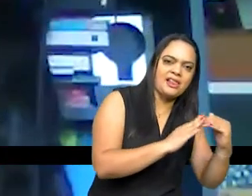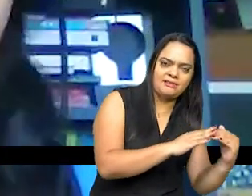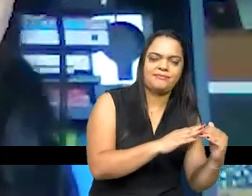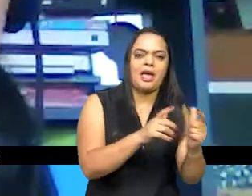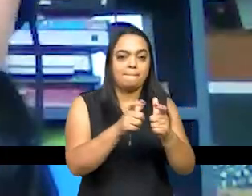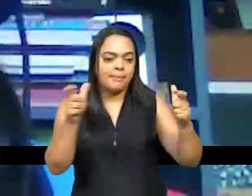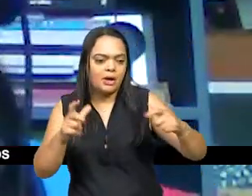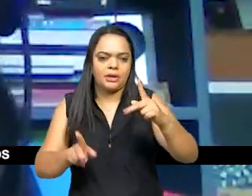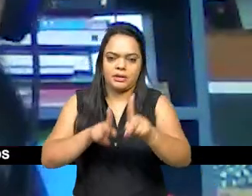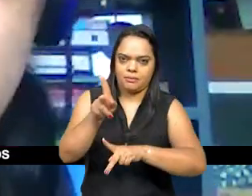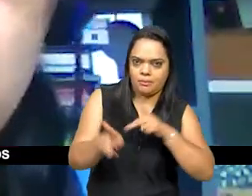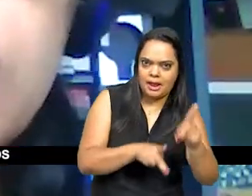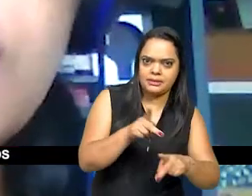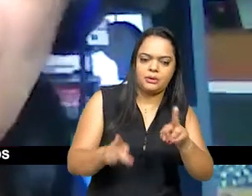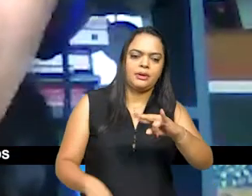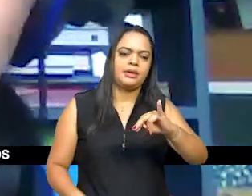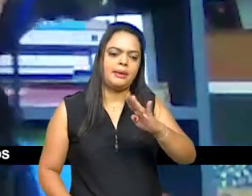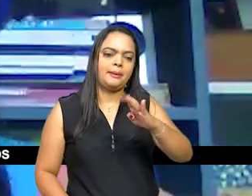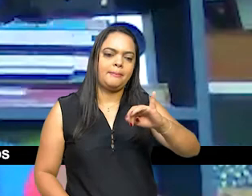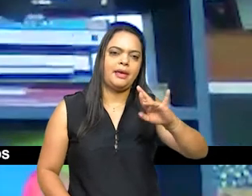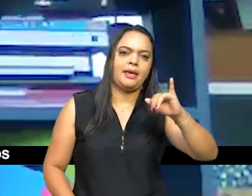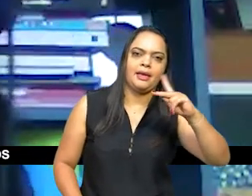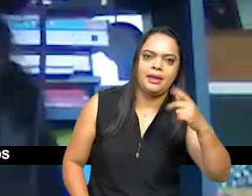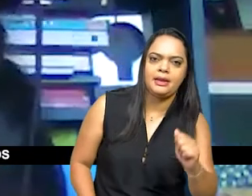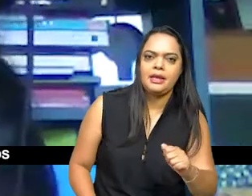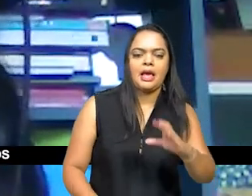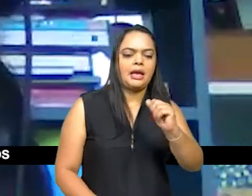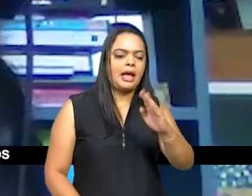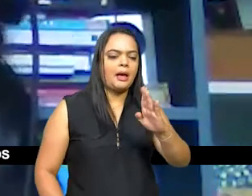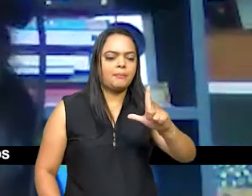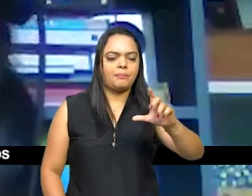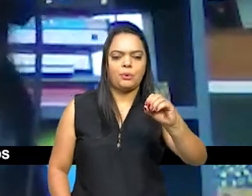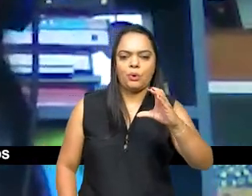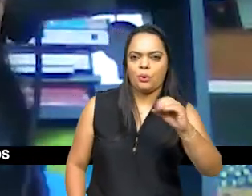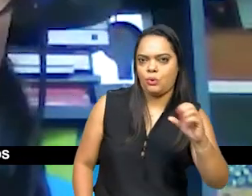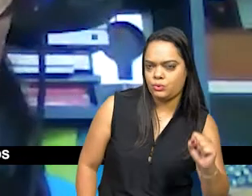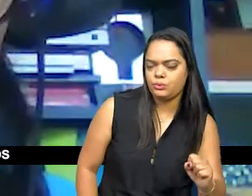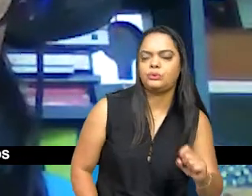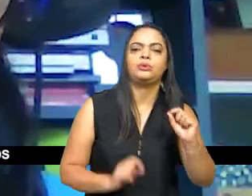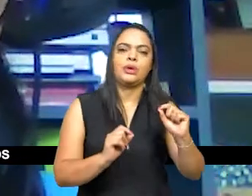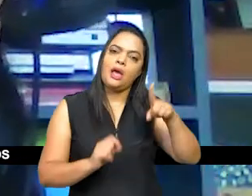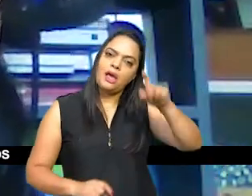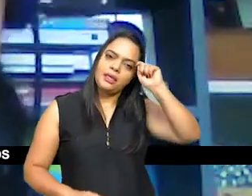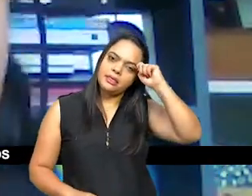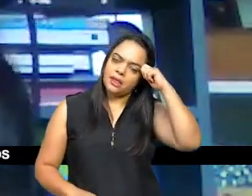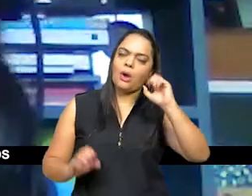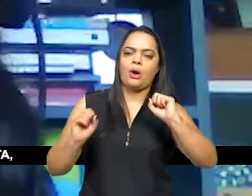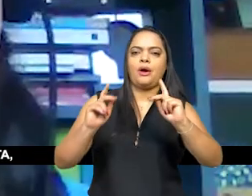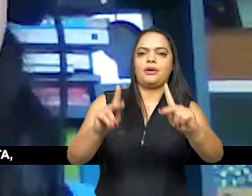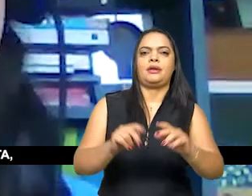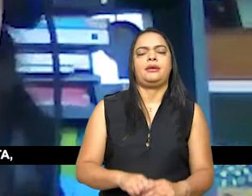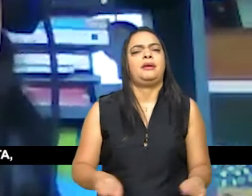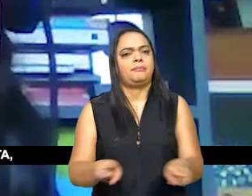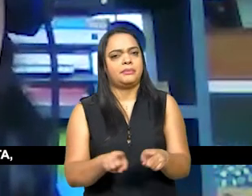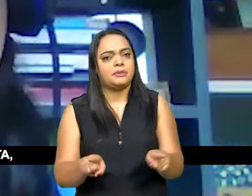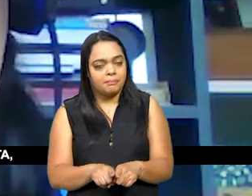A população ribeirinha mais desassistida, caboclos negros, ok. Nós temos esses prejuízos concretos, mas nós temos